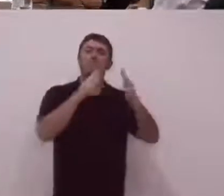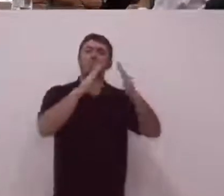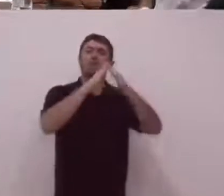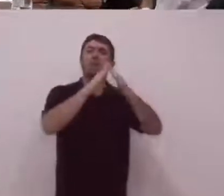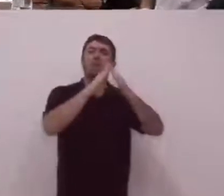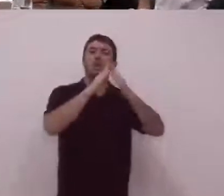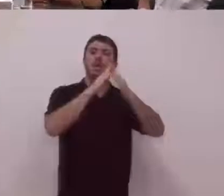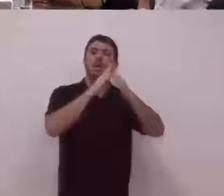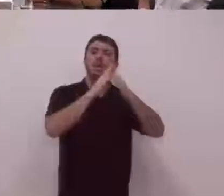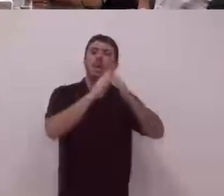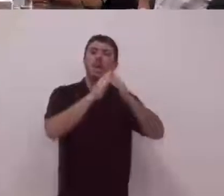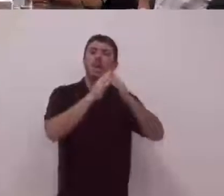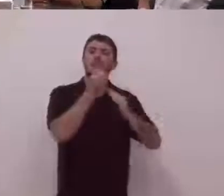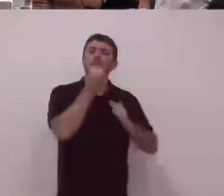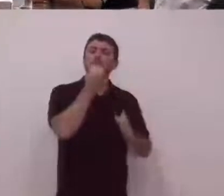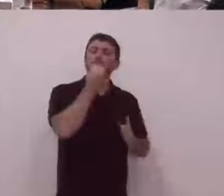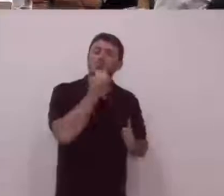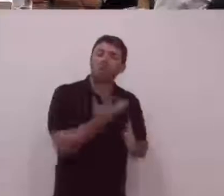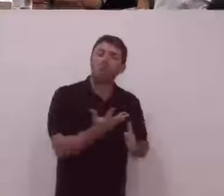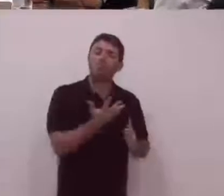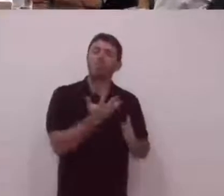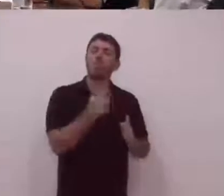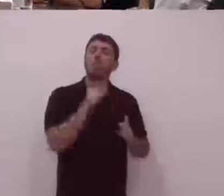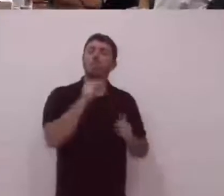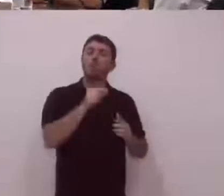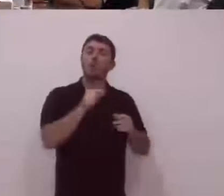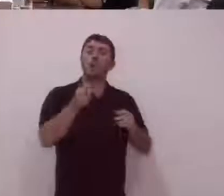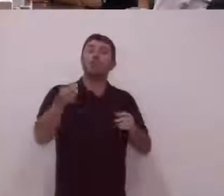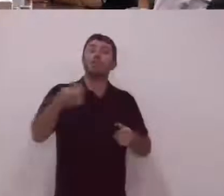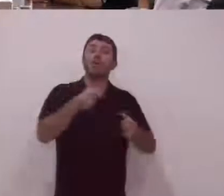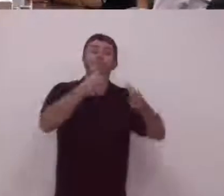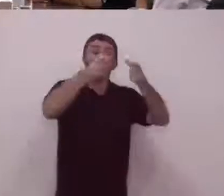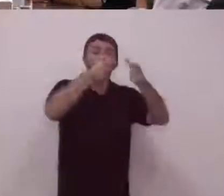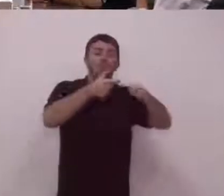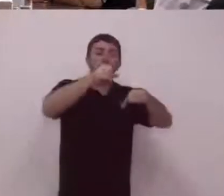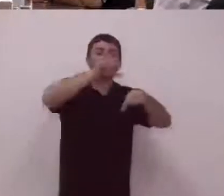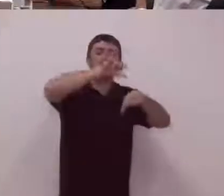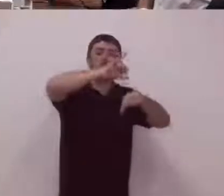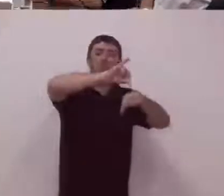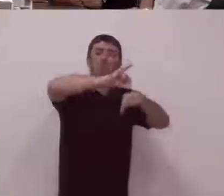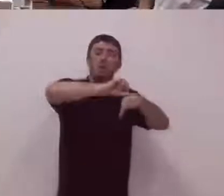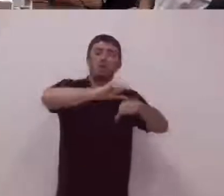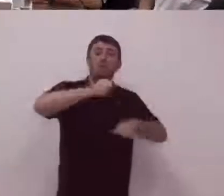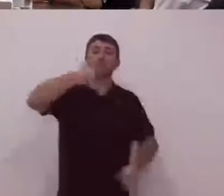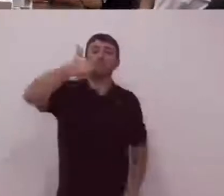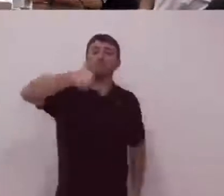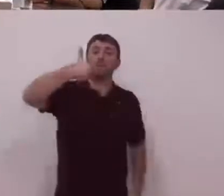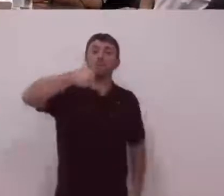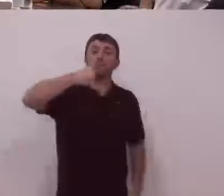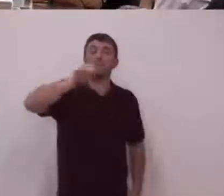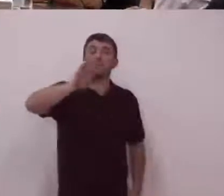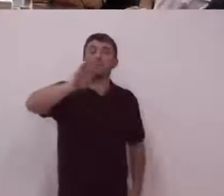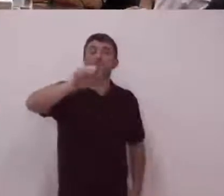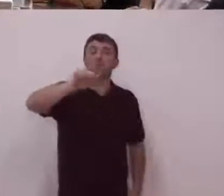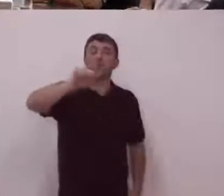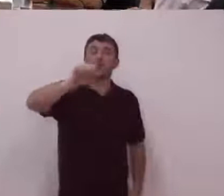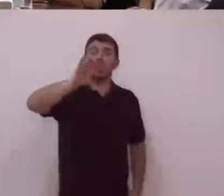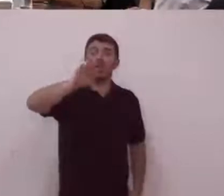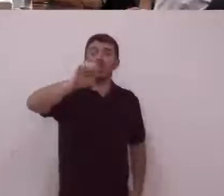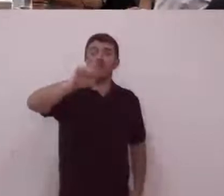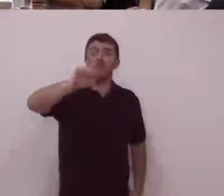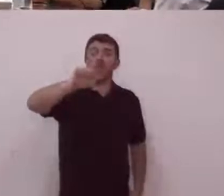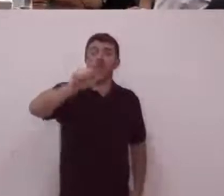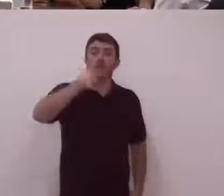serviço, de servir como nova sede para o 1º Batalhão da 4ª Companhia do 35º Batalhão do Interior.